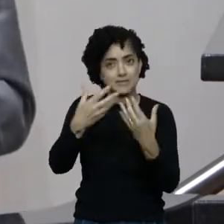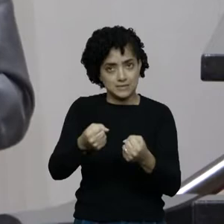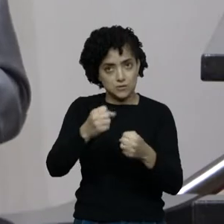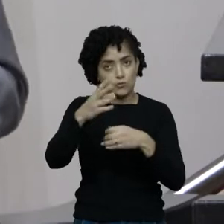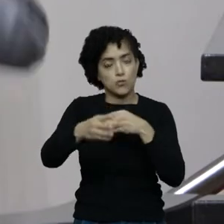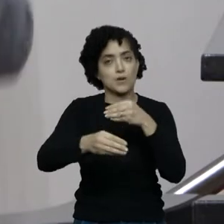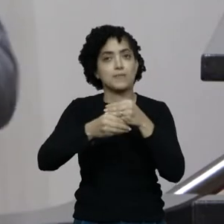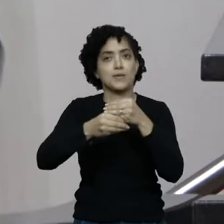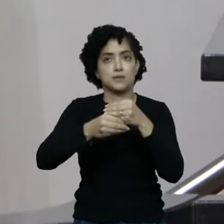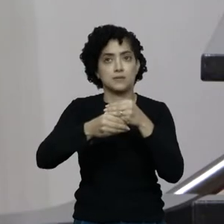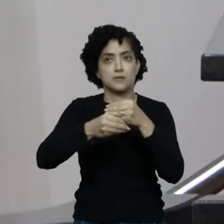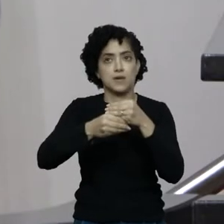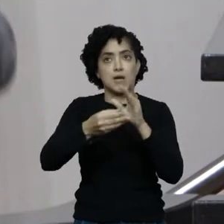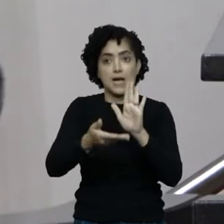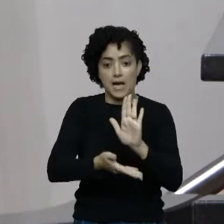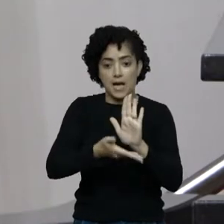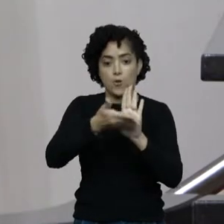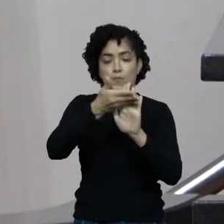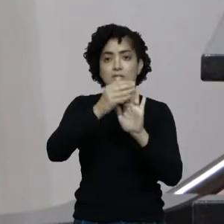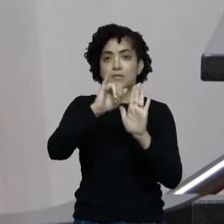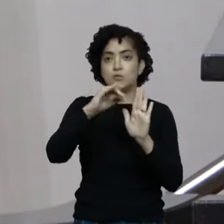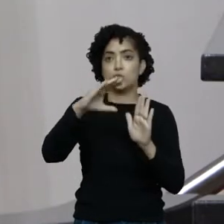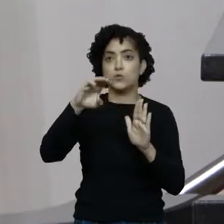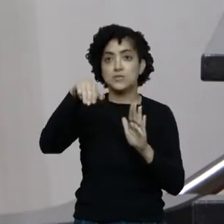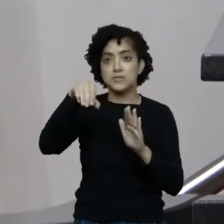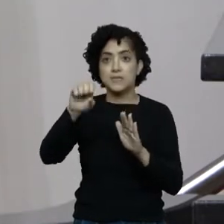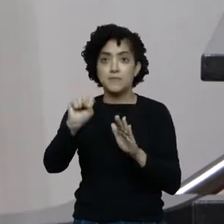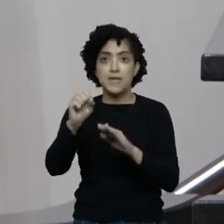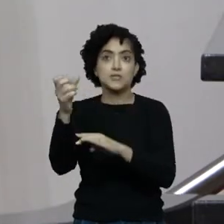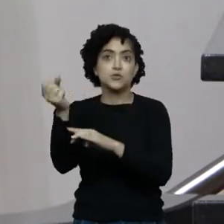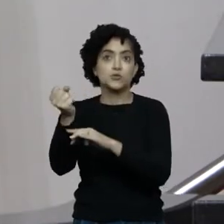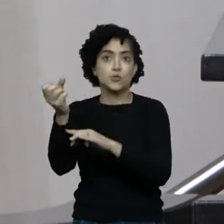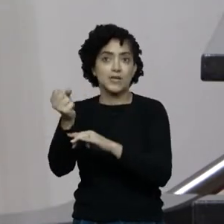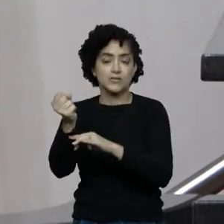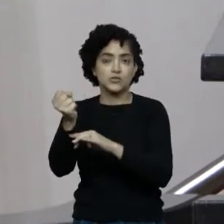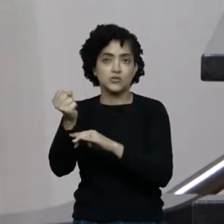emenda aumentando ICMS do leite